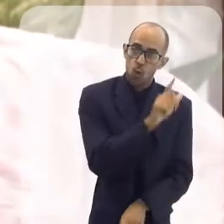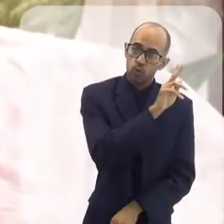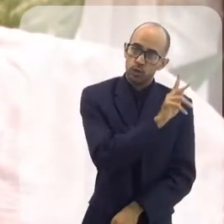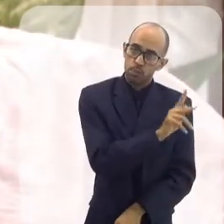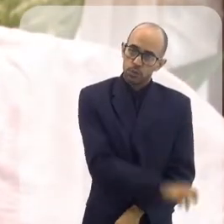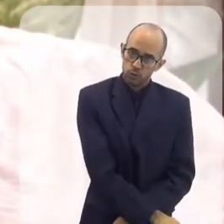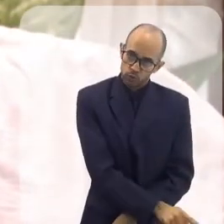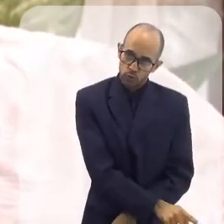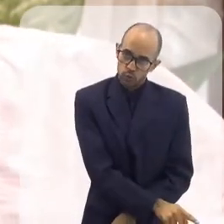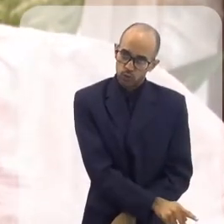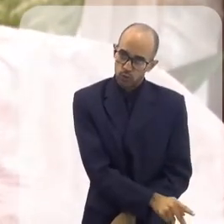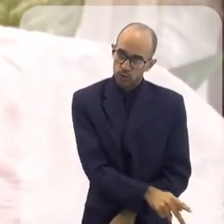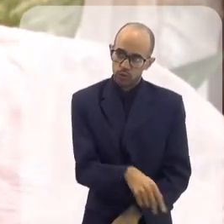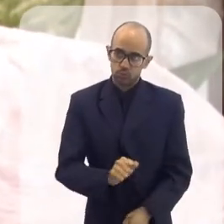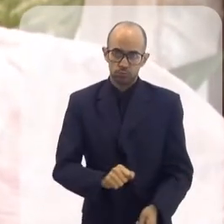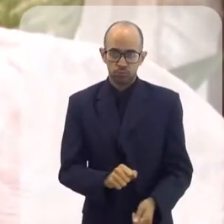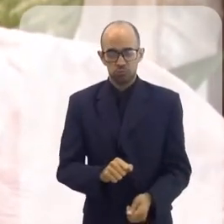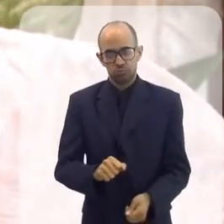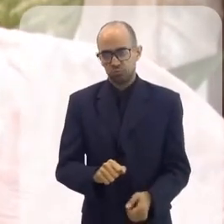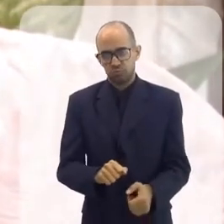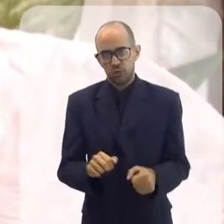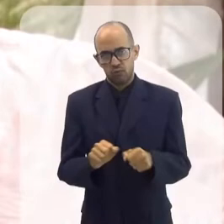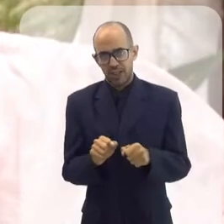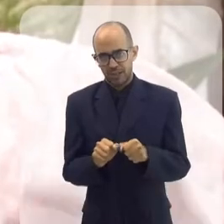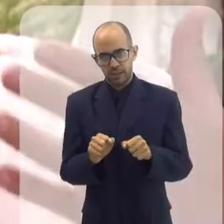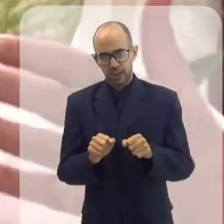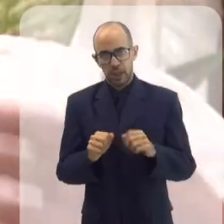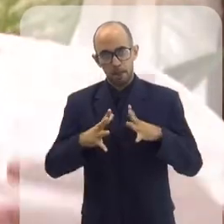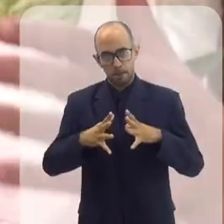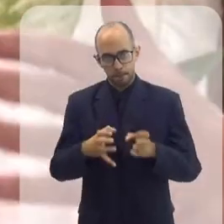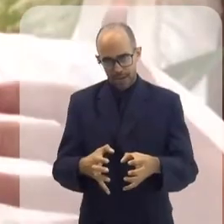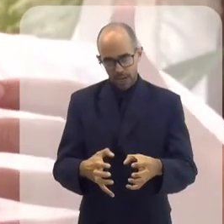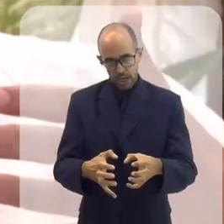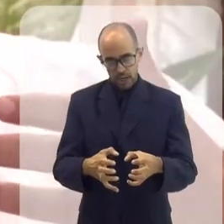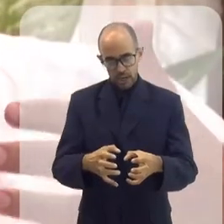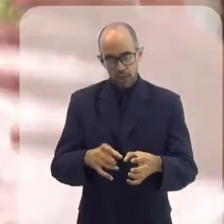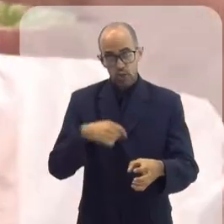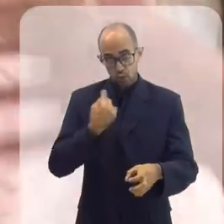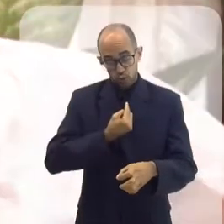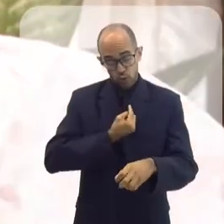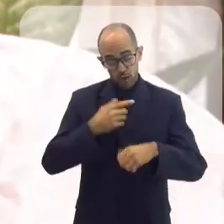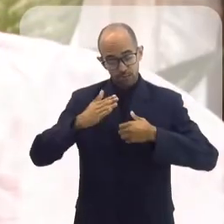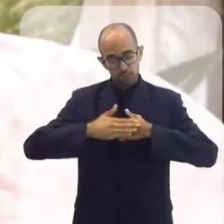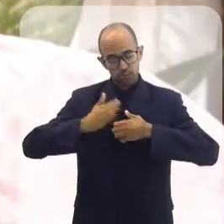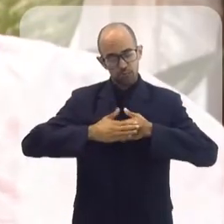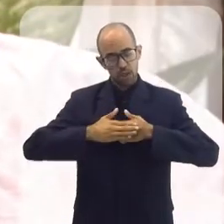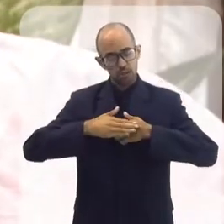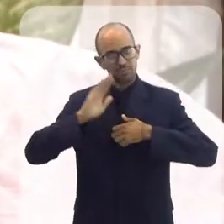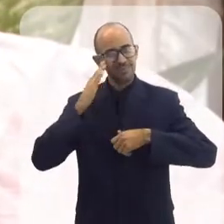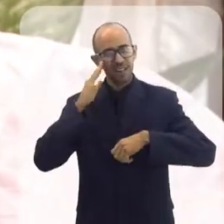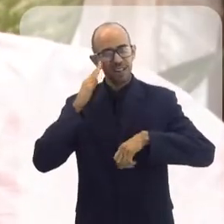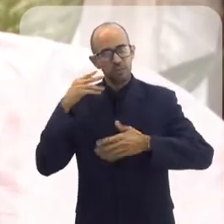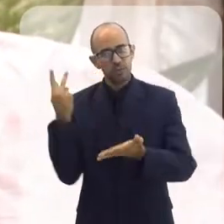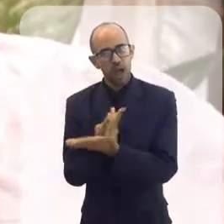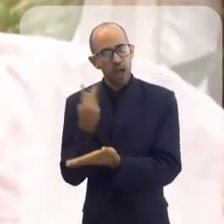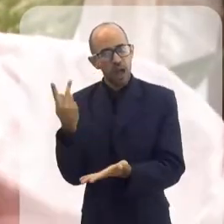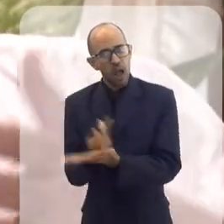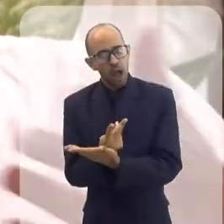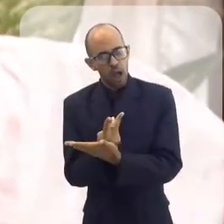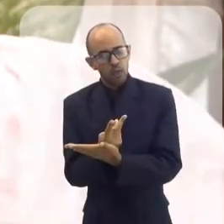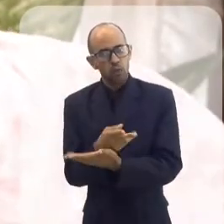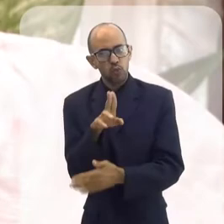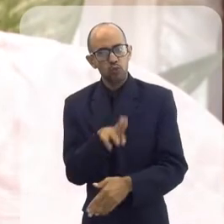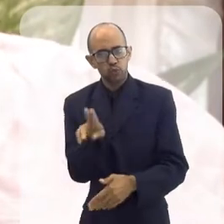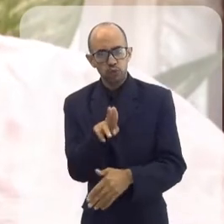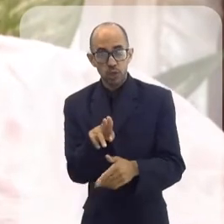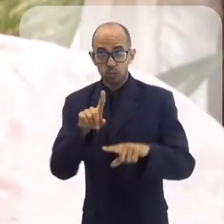descontentamento adesidia somos nós que interpretamos mal nós é que